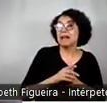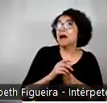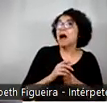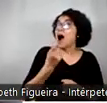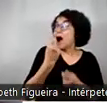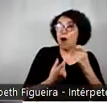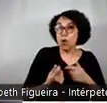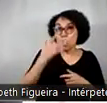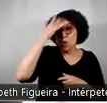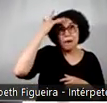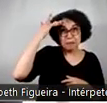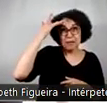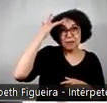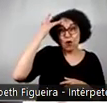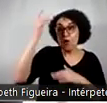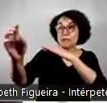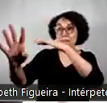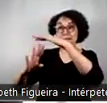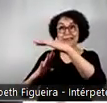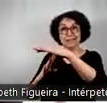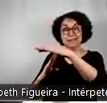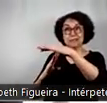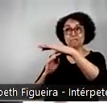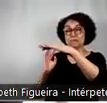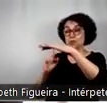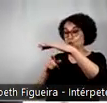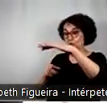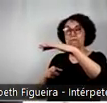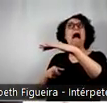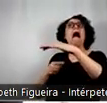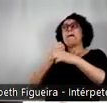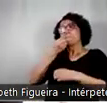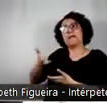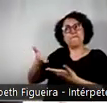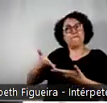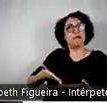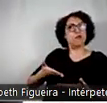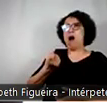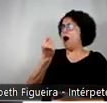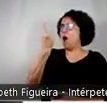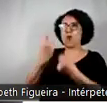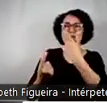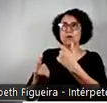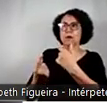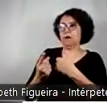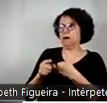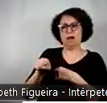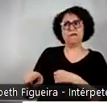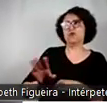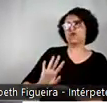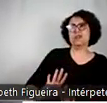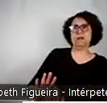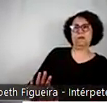Qual corpo que está apto para migrar para o Brasil, para estar no Brasil? E aí o Brasil é realmente um país